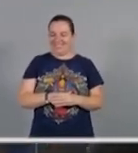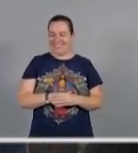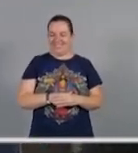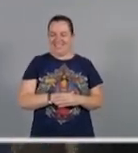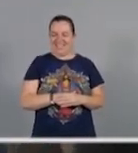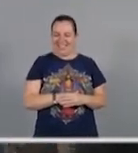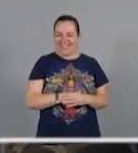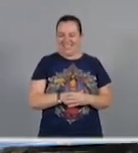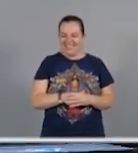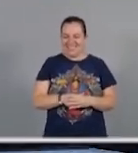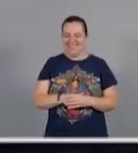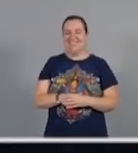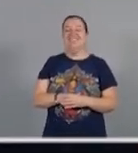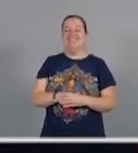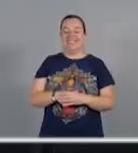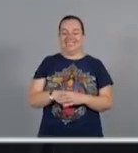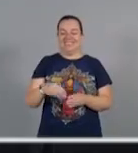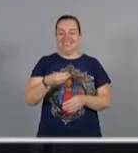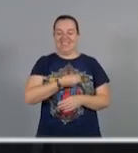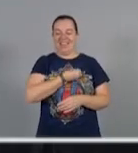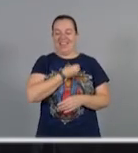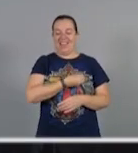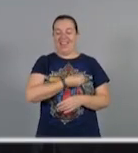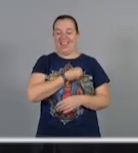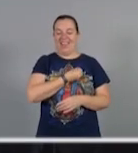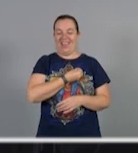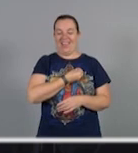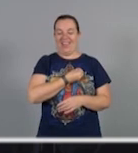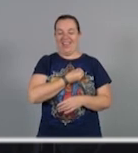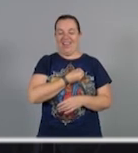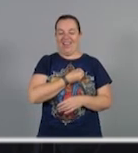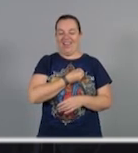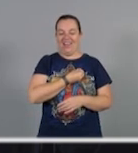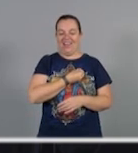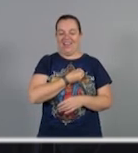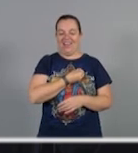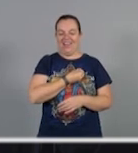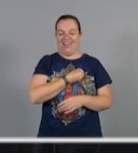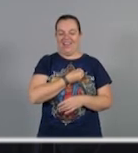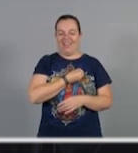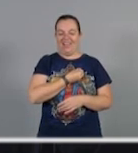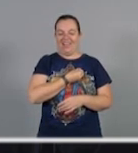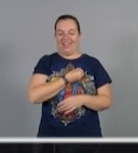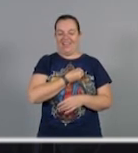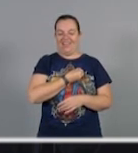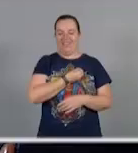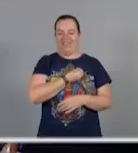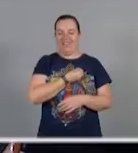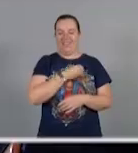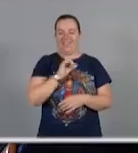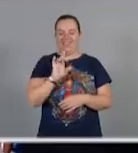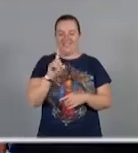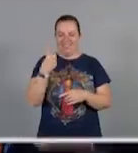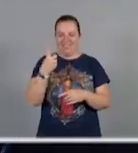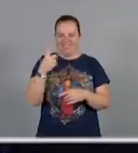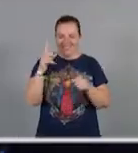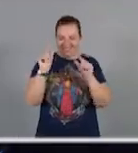filho. A vida é uma corda. Pera, segura uma corda, não quero o inteiro, é muita. Pega uma ali,